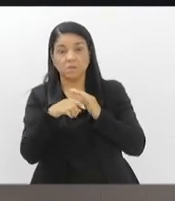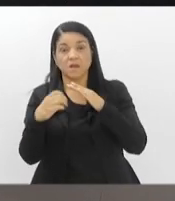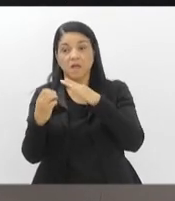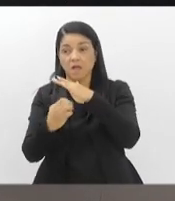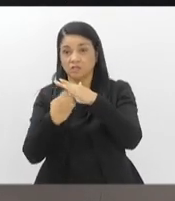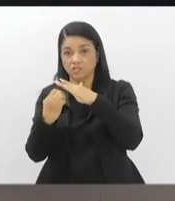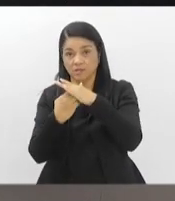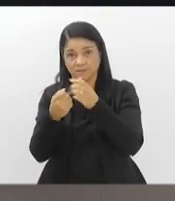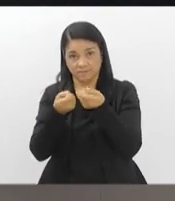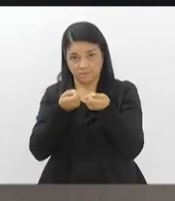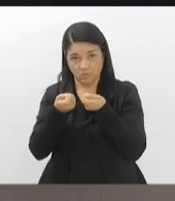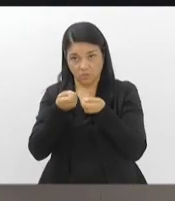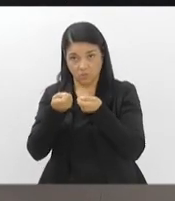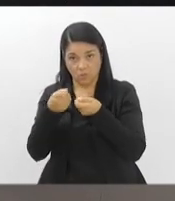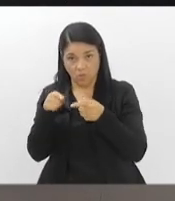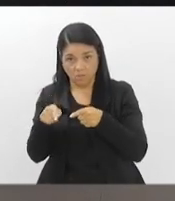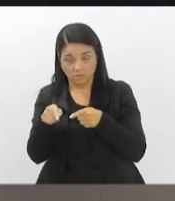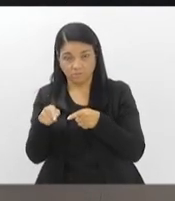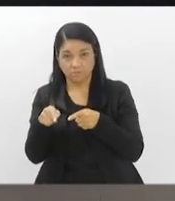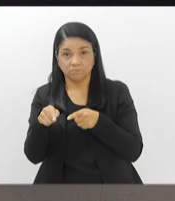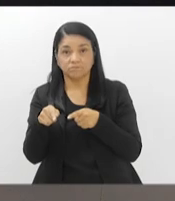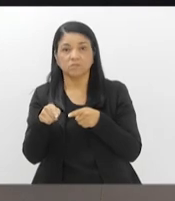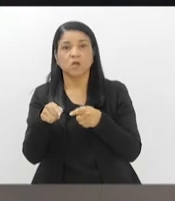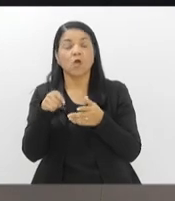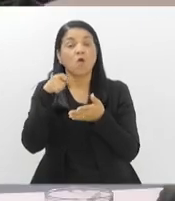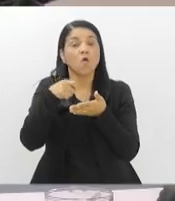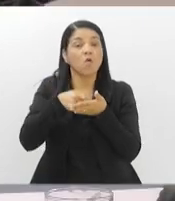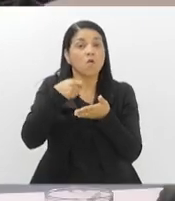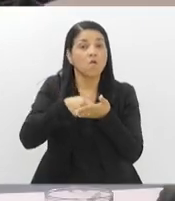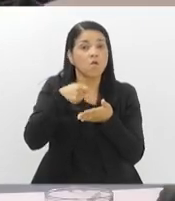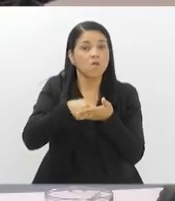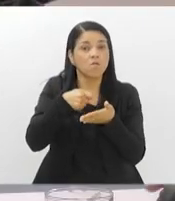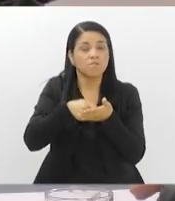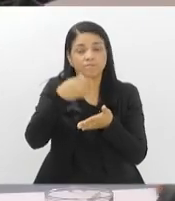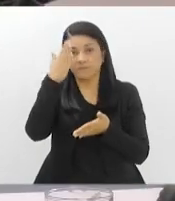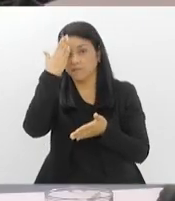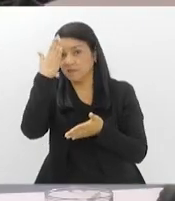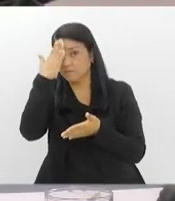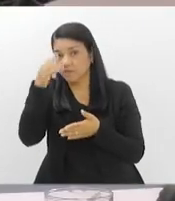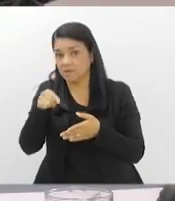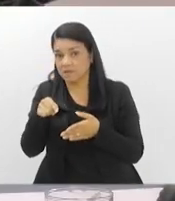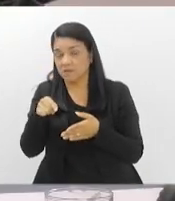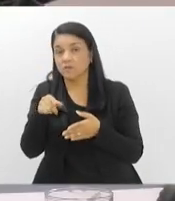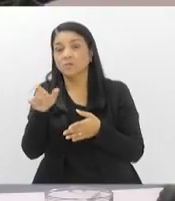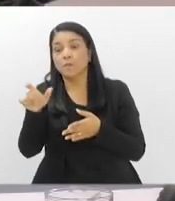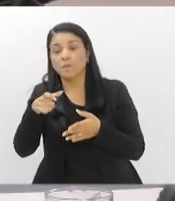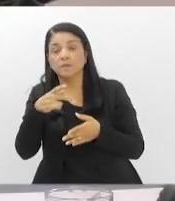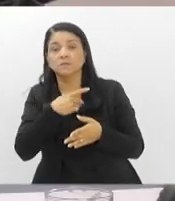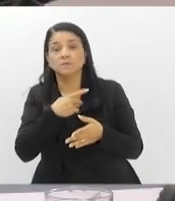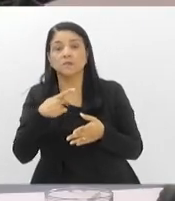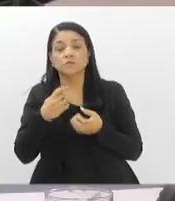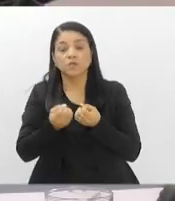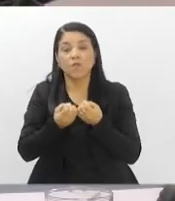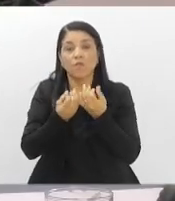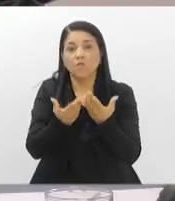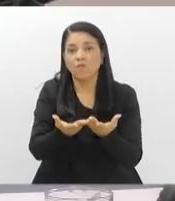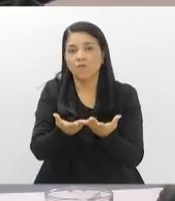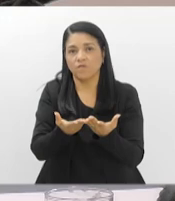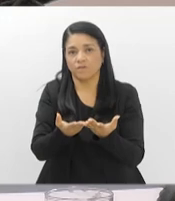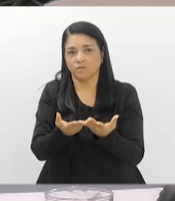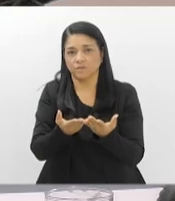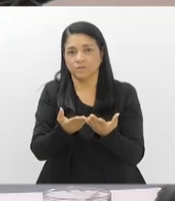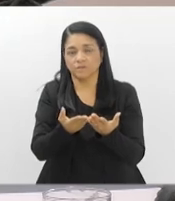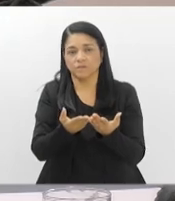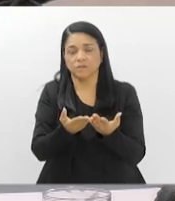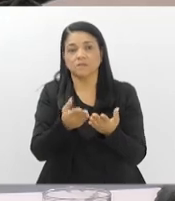né sim então ex para saber da obrigatoriedade desses planos de saúde tá está oferecendo